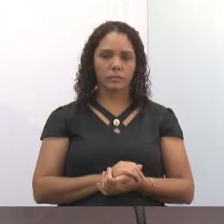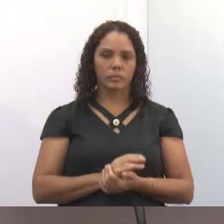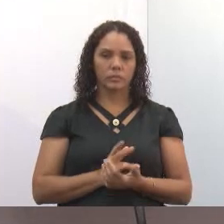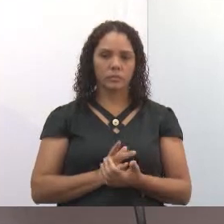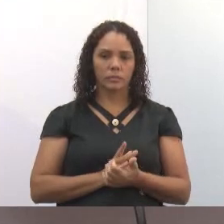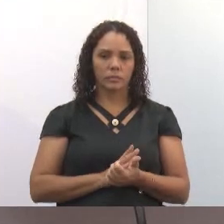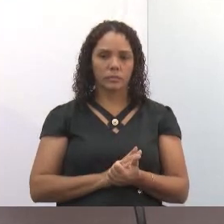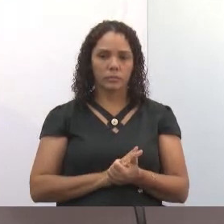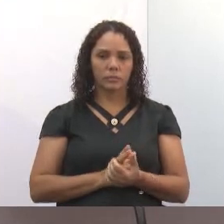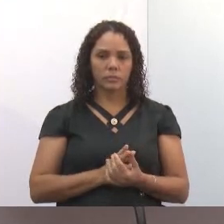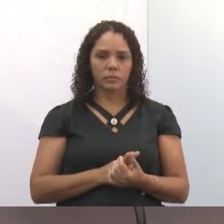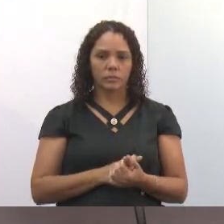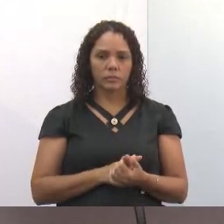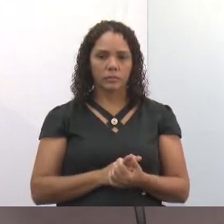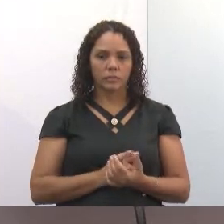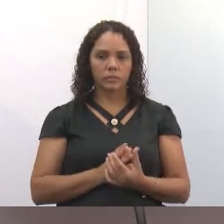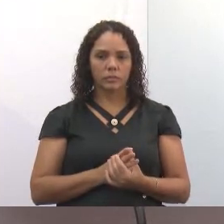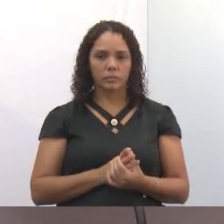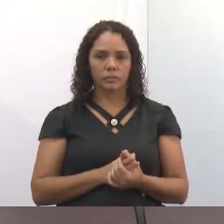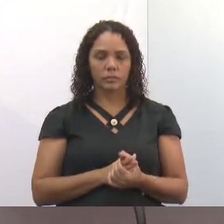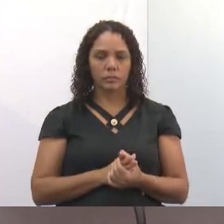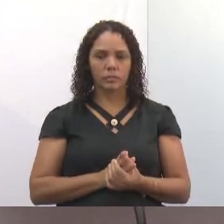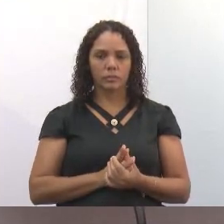na época, né?